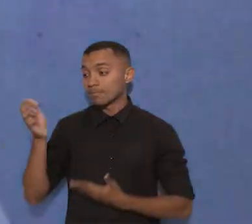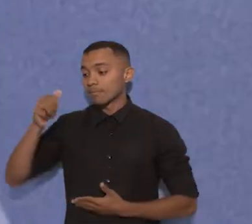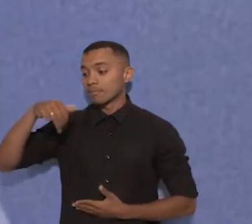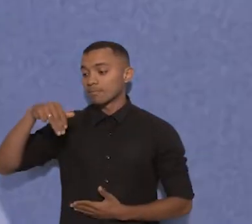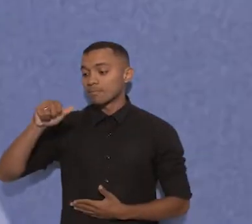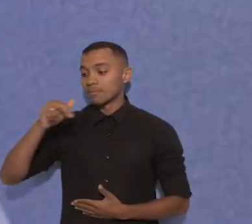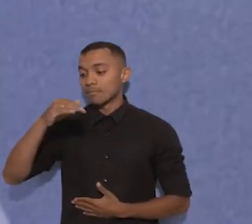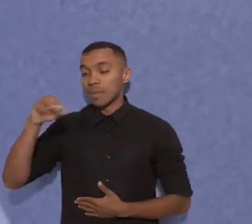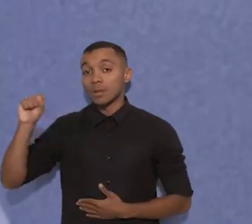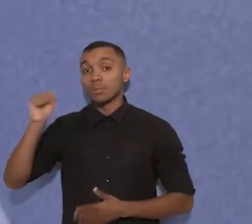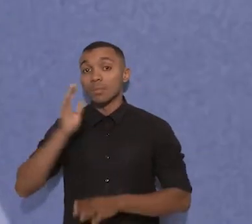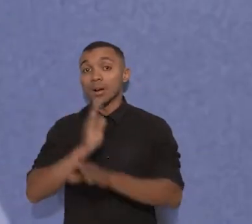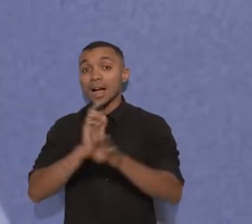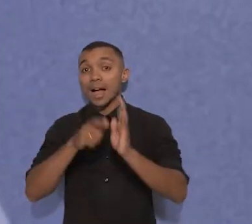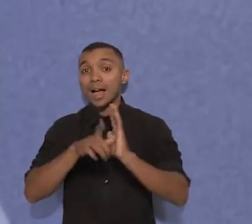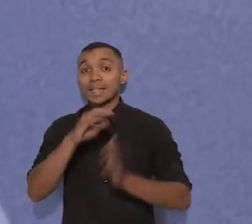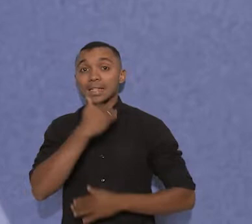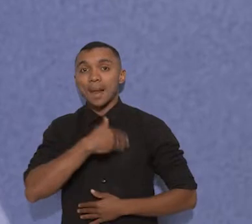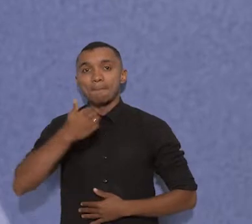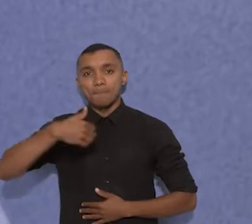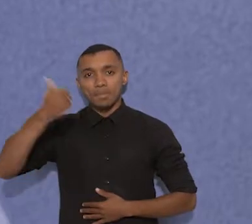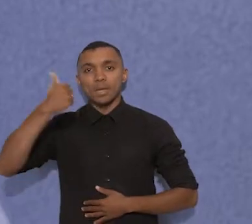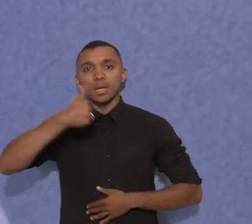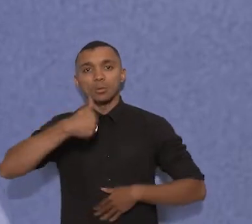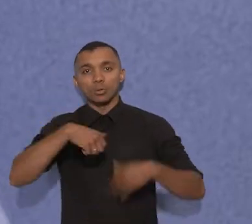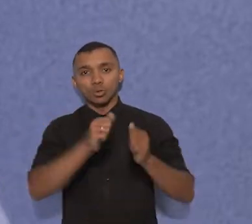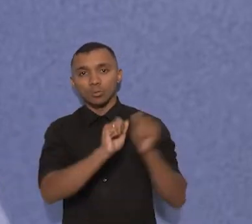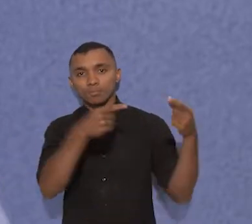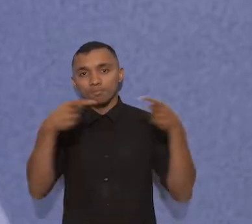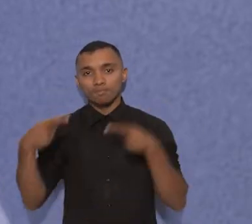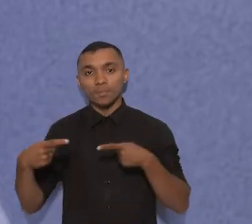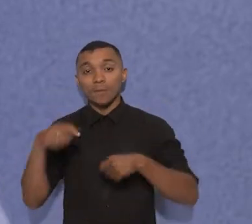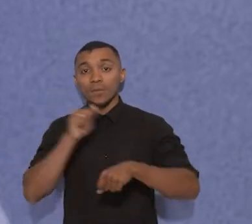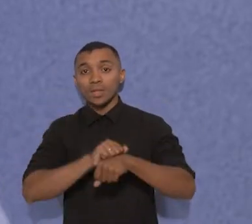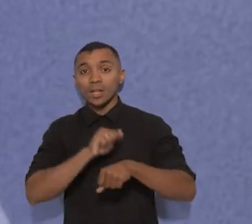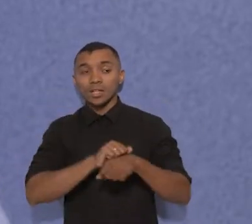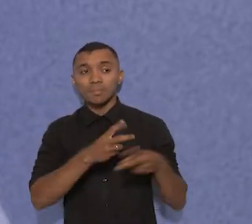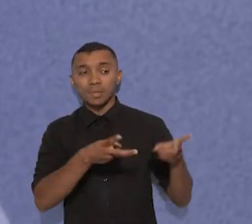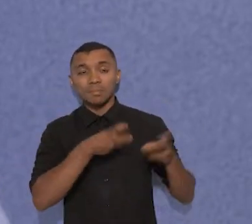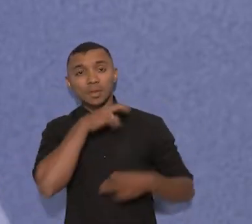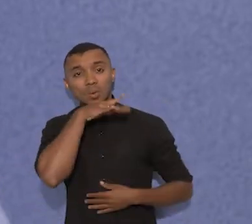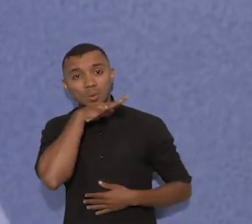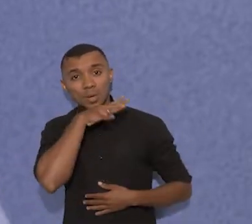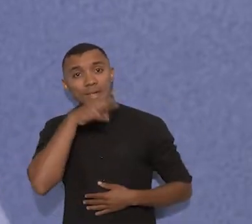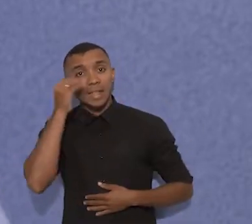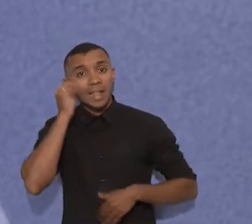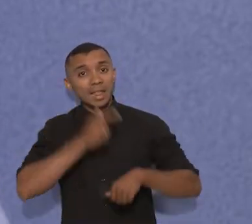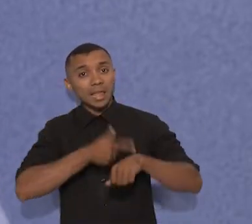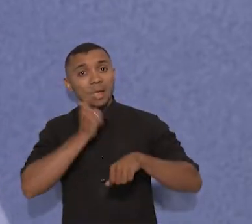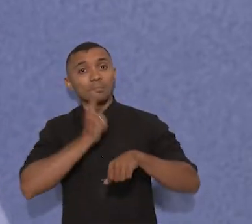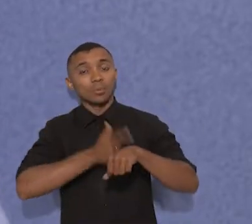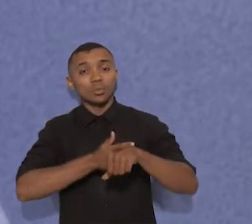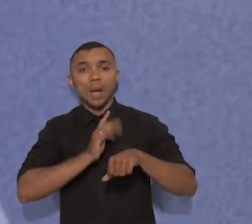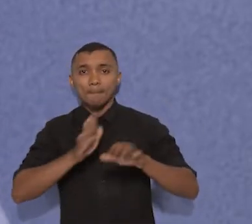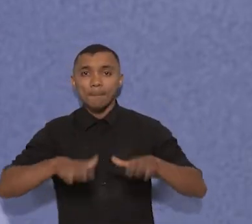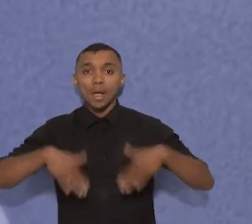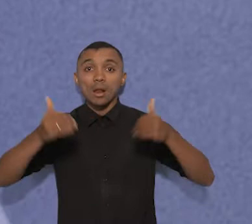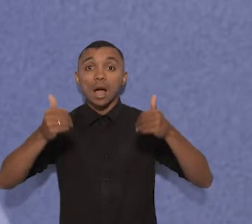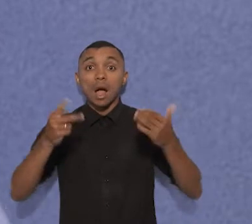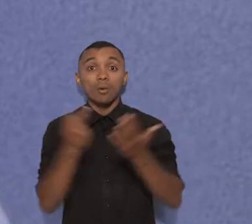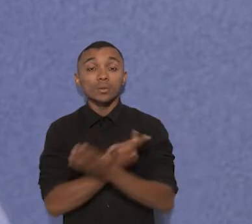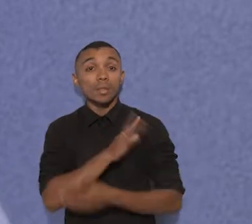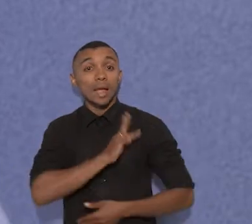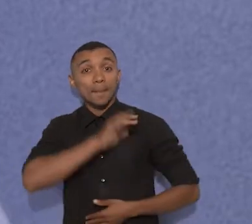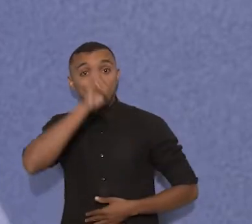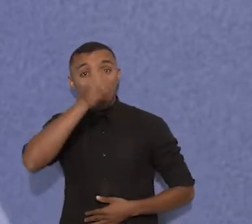o Ceará no primeiro tempo contra o Fortaleza jogou mal. No segundo tempo, no intervalo, melhorou, fez 1-0 e depois o Marquinhos, com as substituições que ele